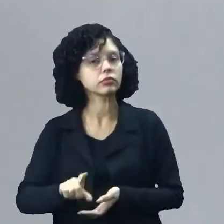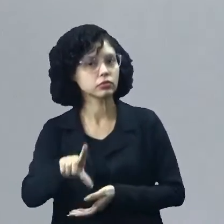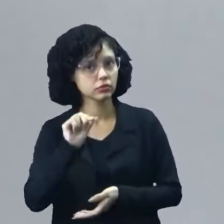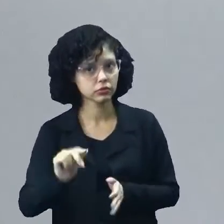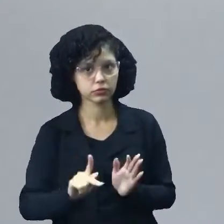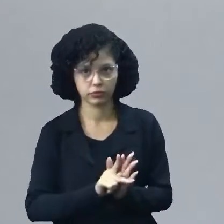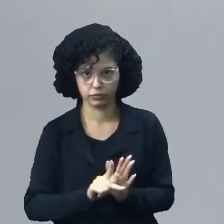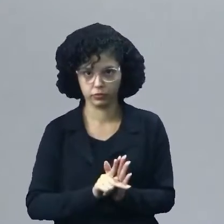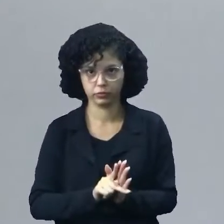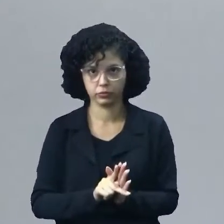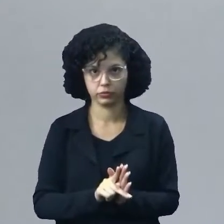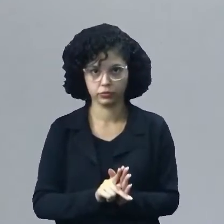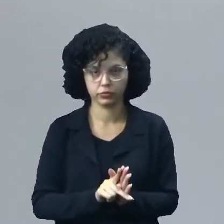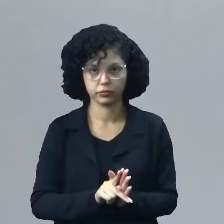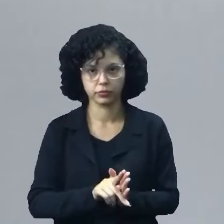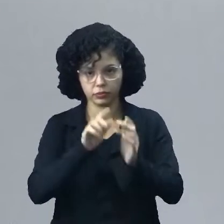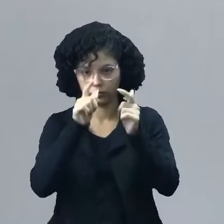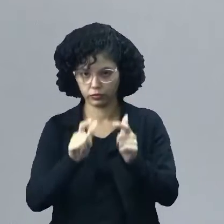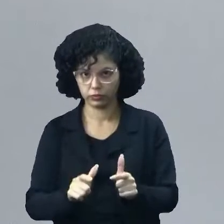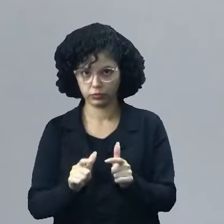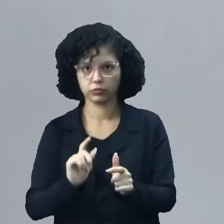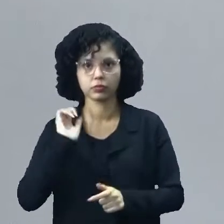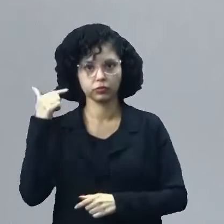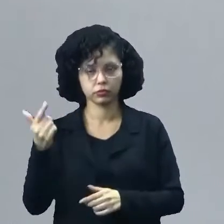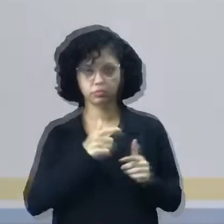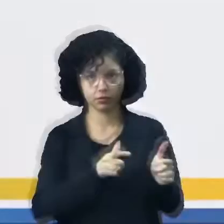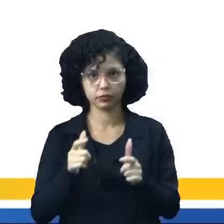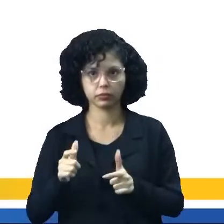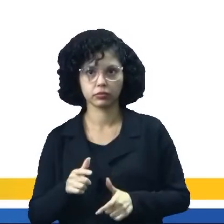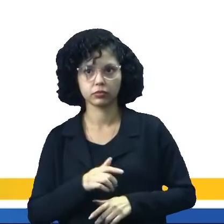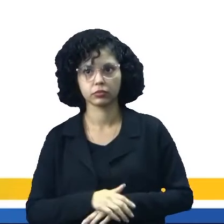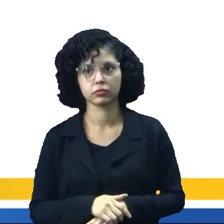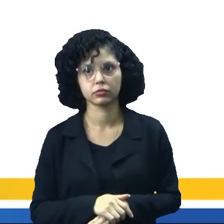se estabelecer definitivamente naquele local.